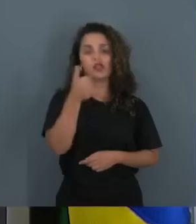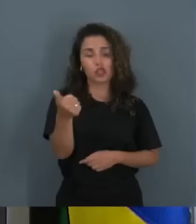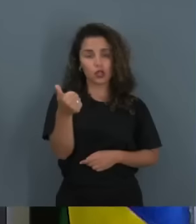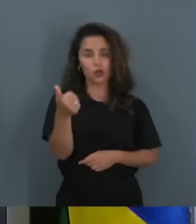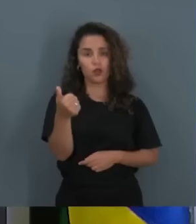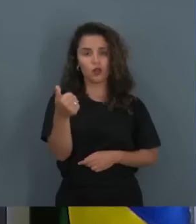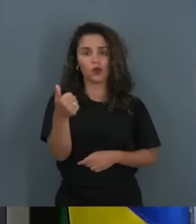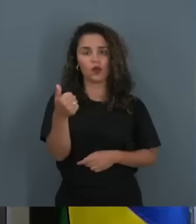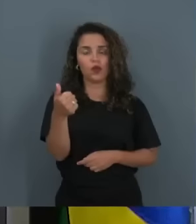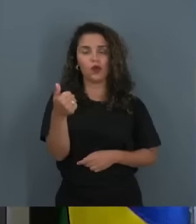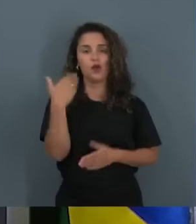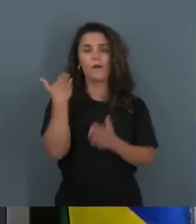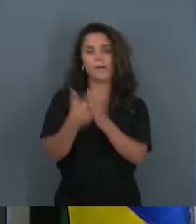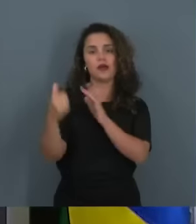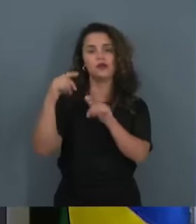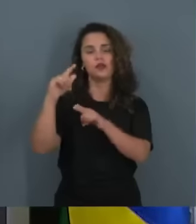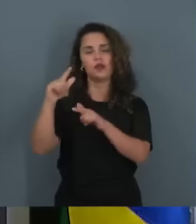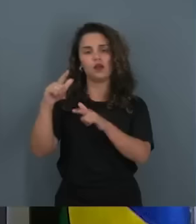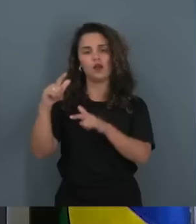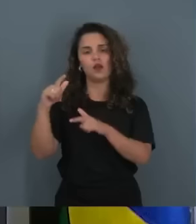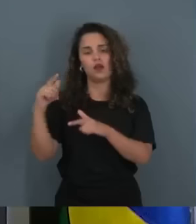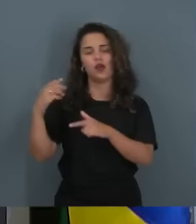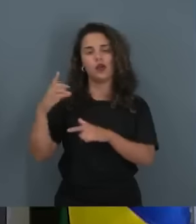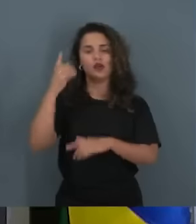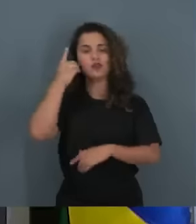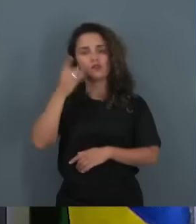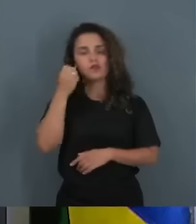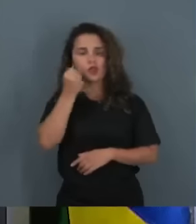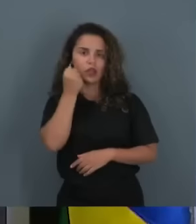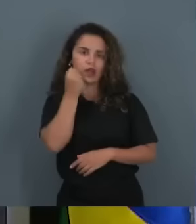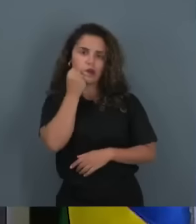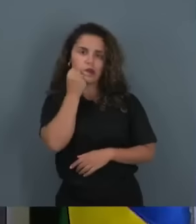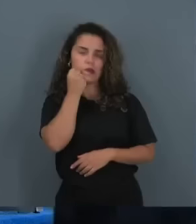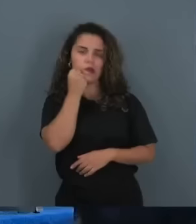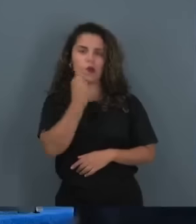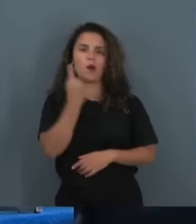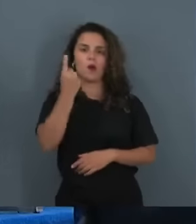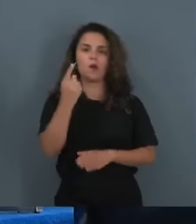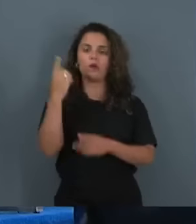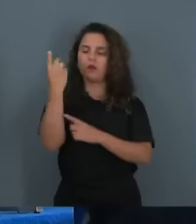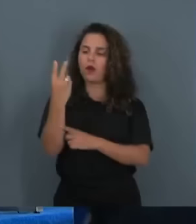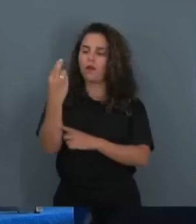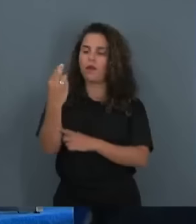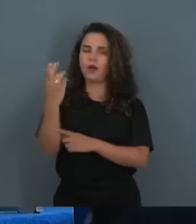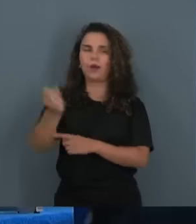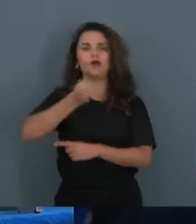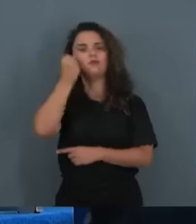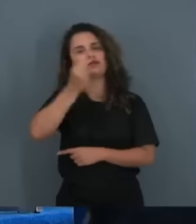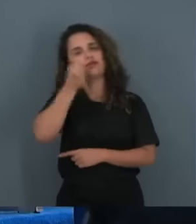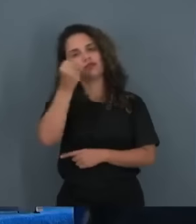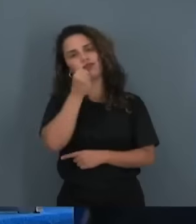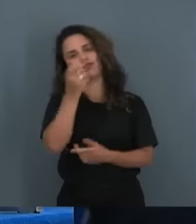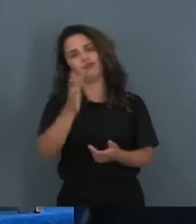senador. Sabia? O número é até engraçado. Um para cada senador.